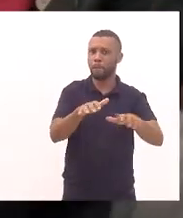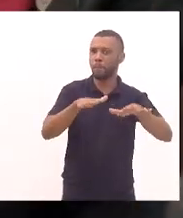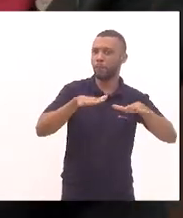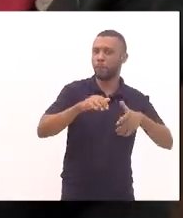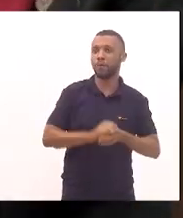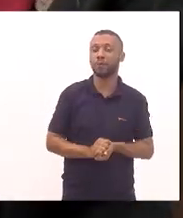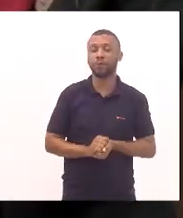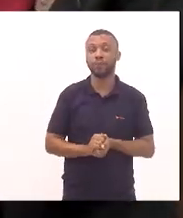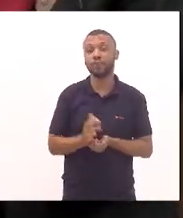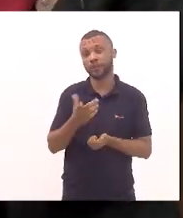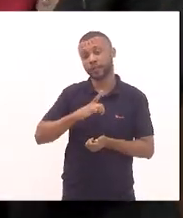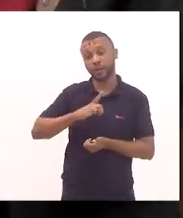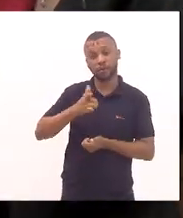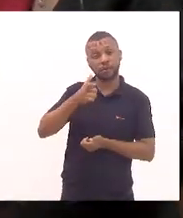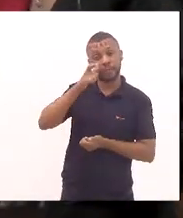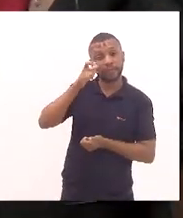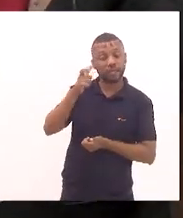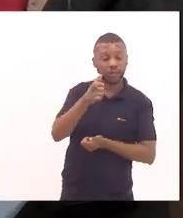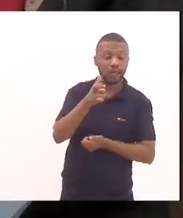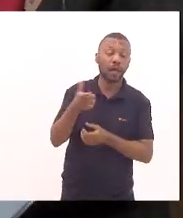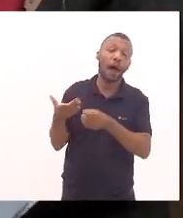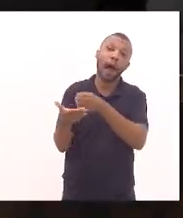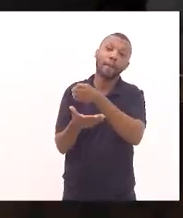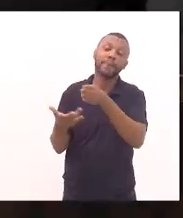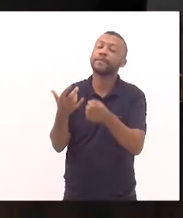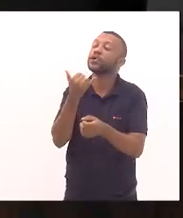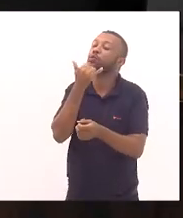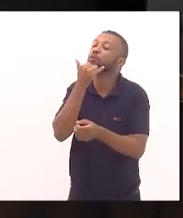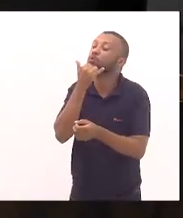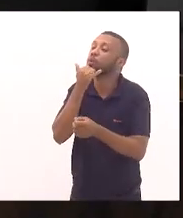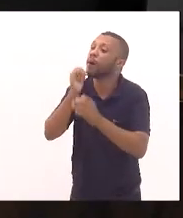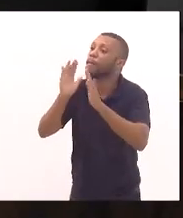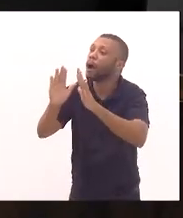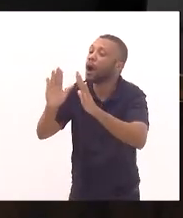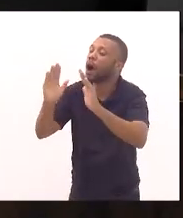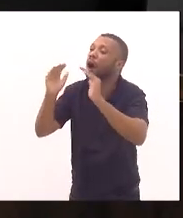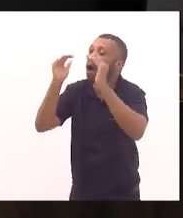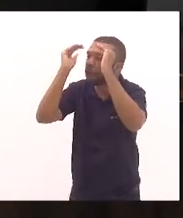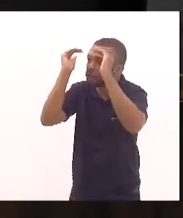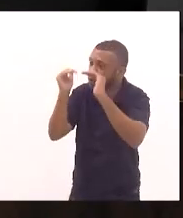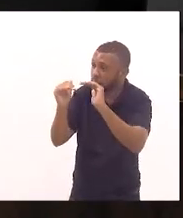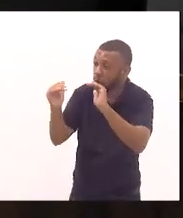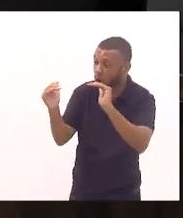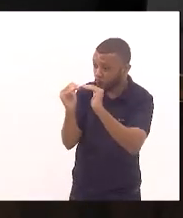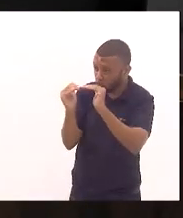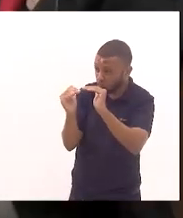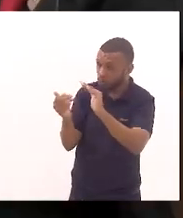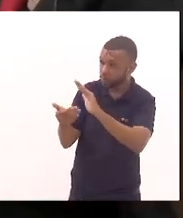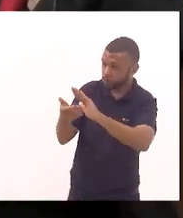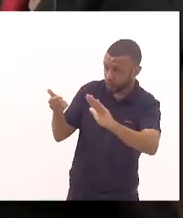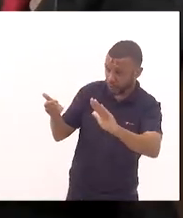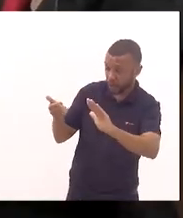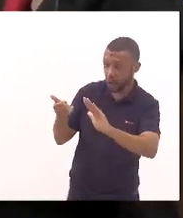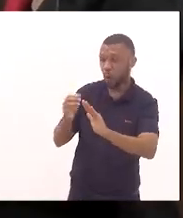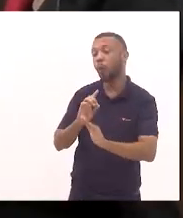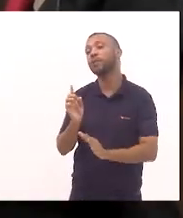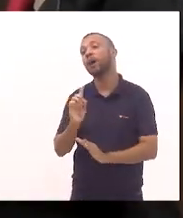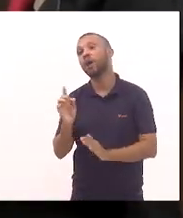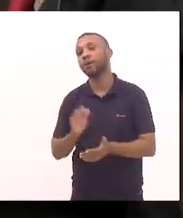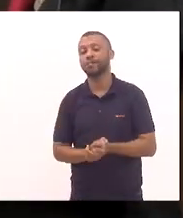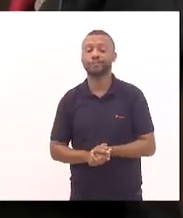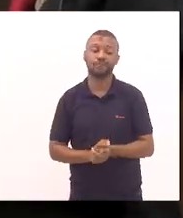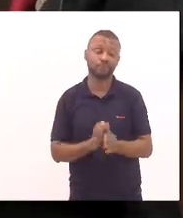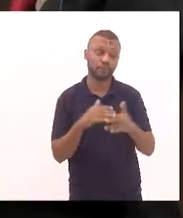interesse do governo, tanto é Tada, que Renata, a base do governo respeito, não está aqui. Tem acordo para retirar o destaque, sim ou não? Senhor presidente,